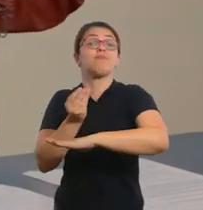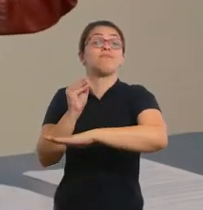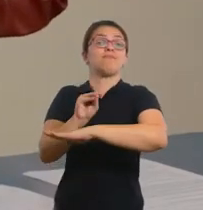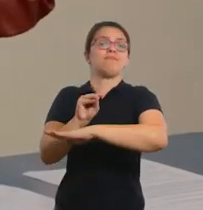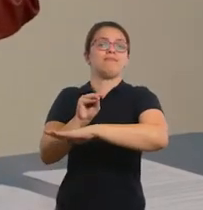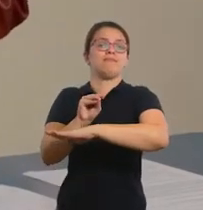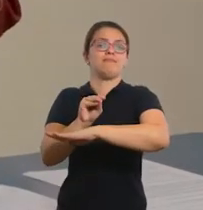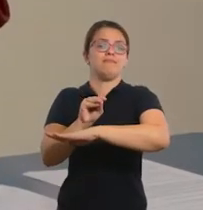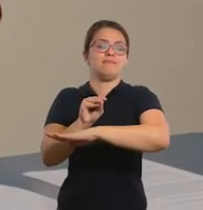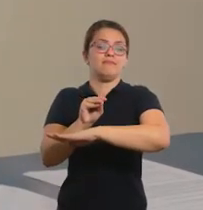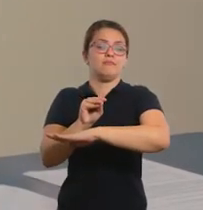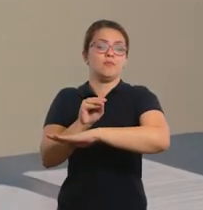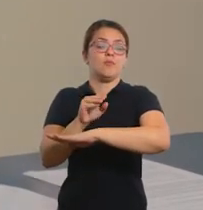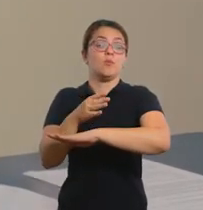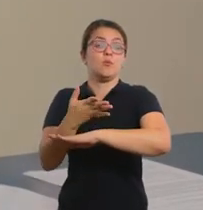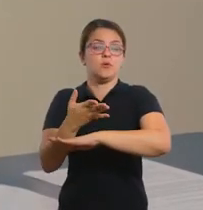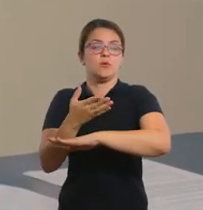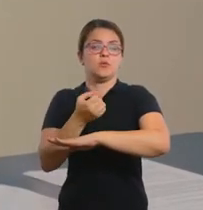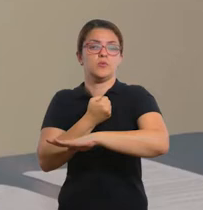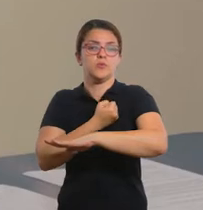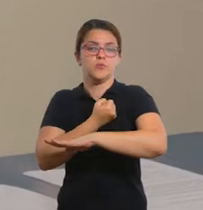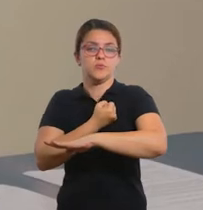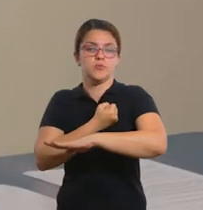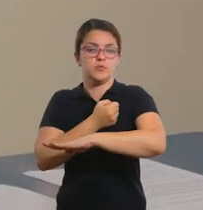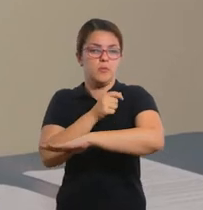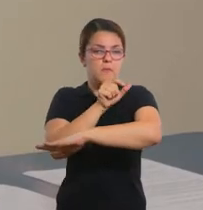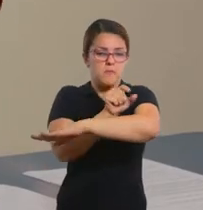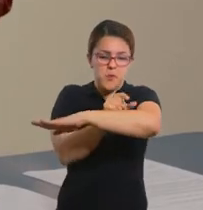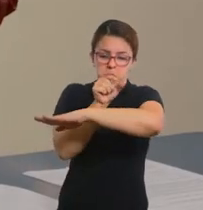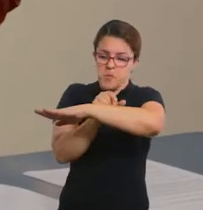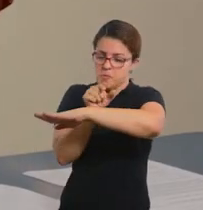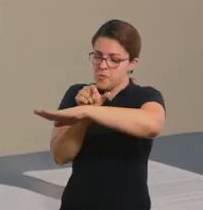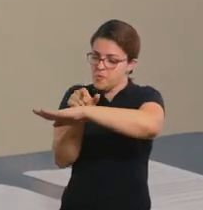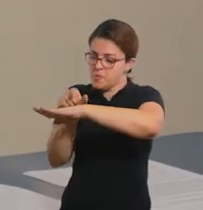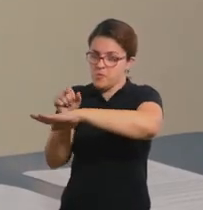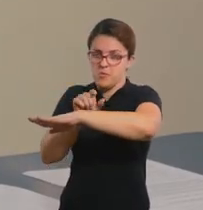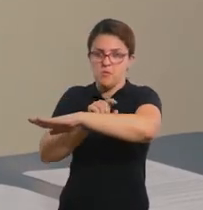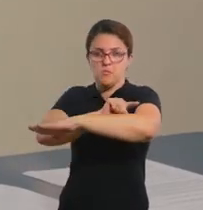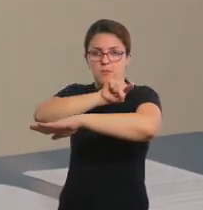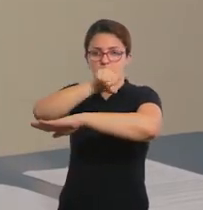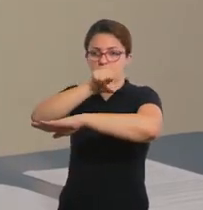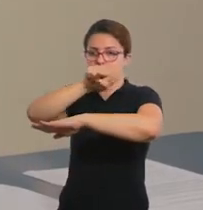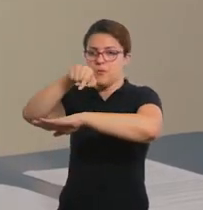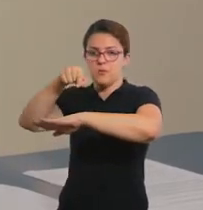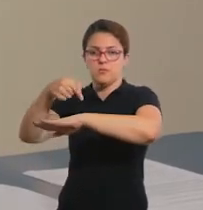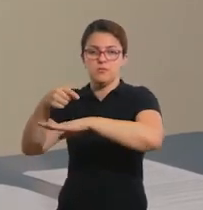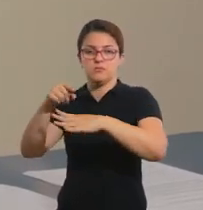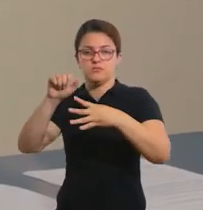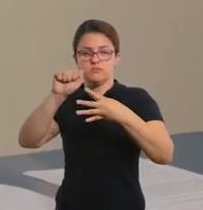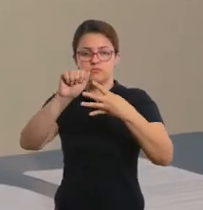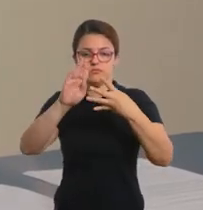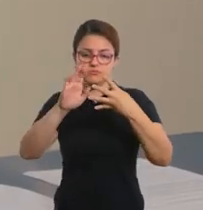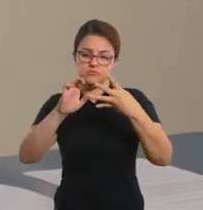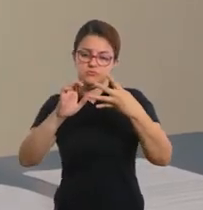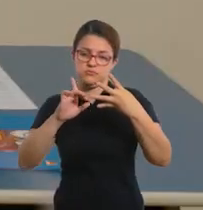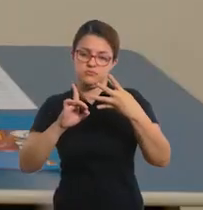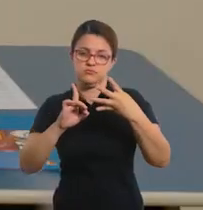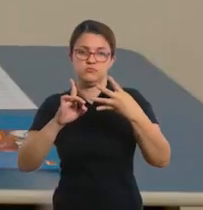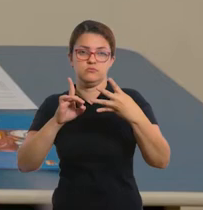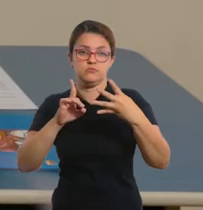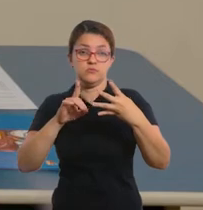Então, identifiquem aí qual é o intervalo de contagem dessa reta que vocês vão conseguir assinalar qual é a alternativa